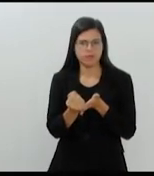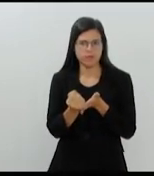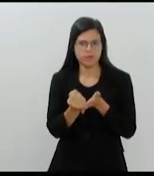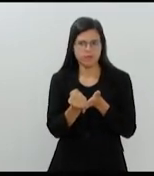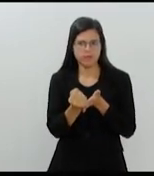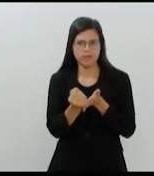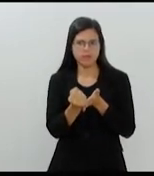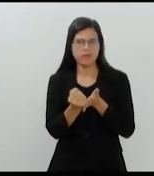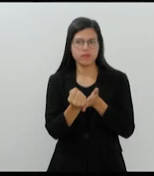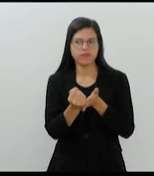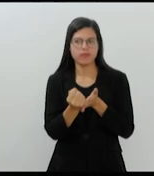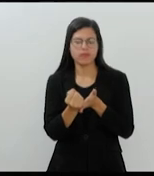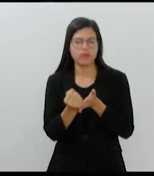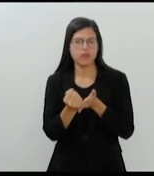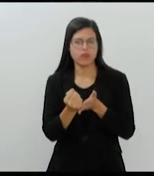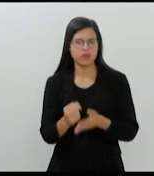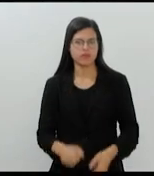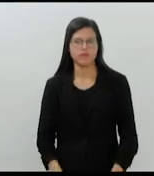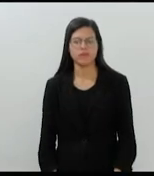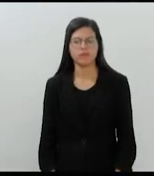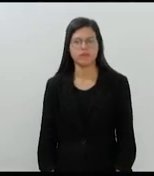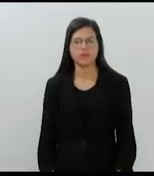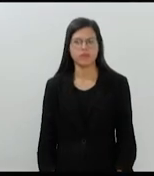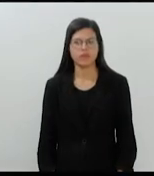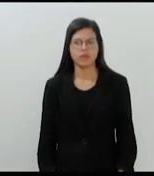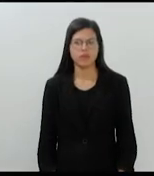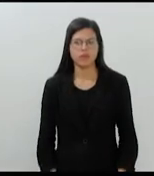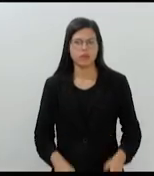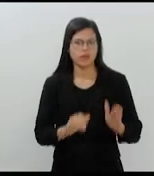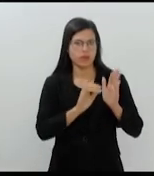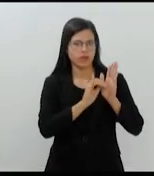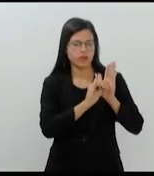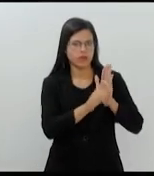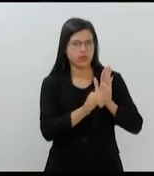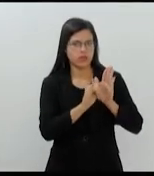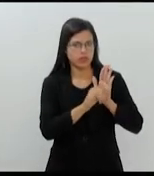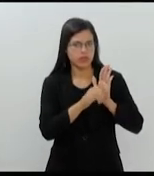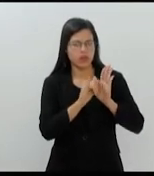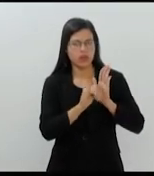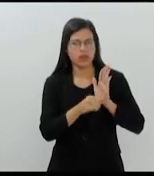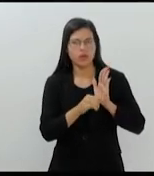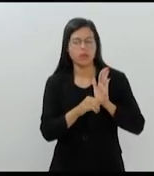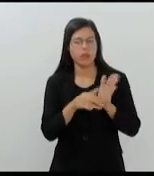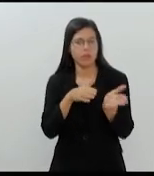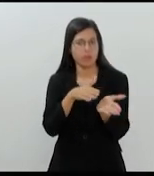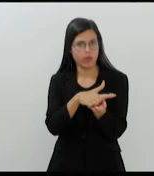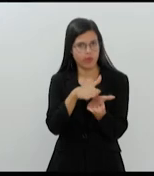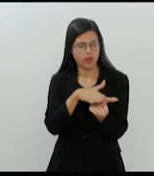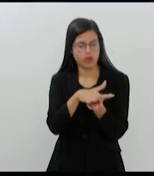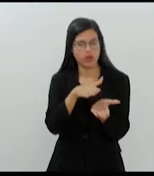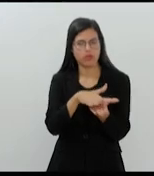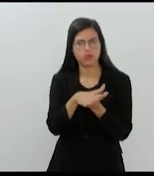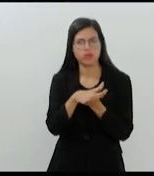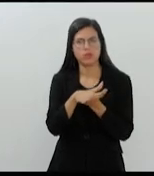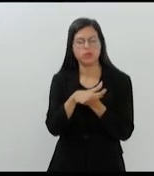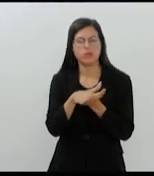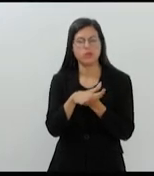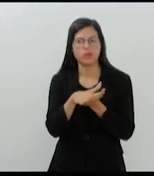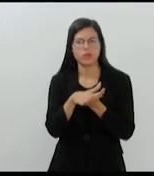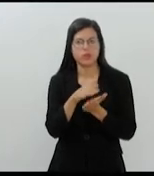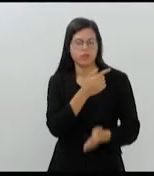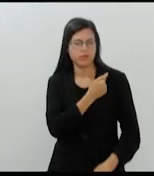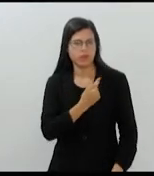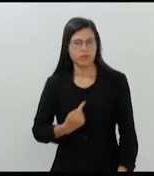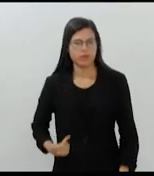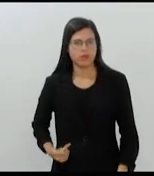que poderá advir de um edital publicado pelo governo